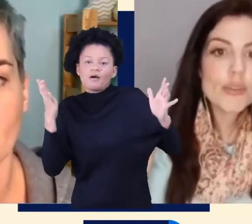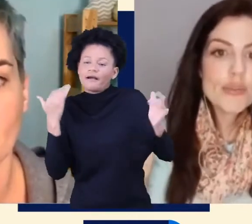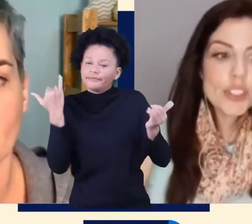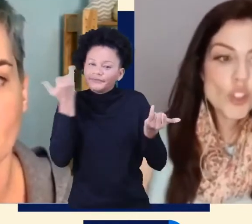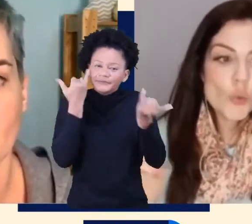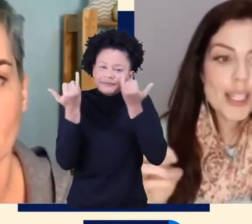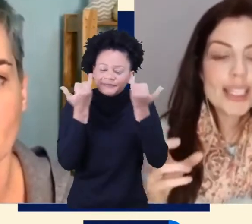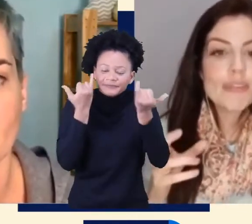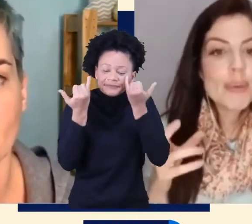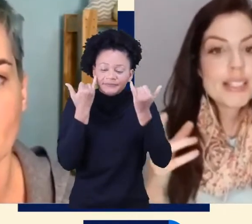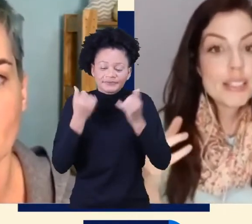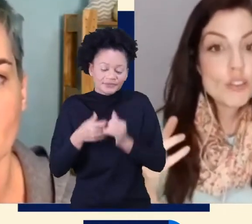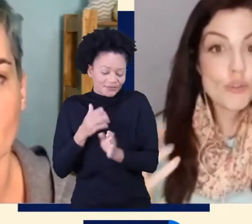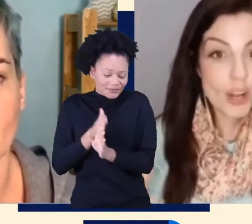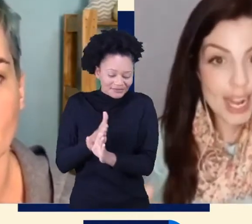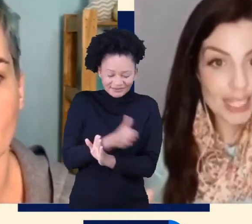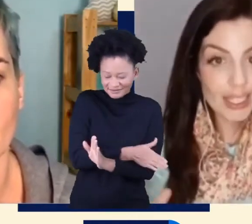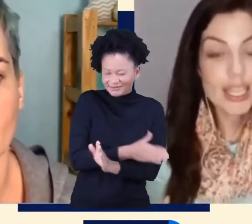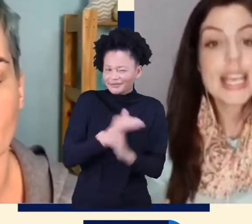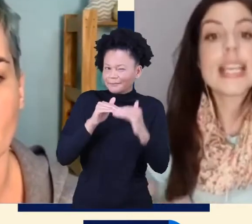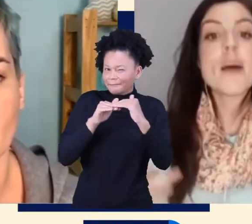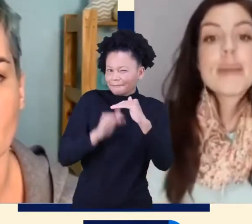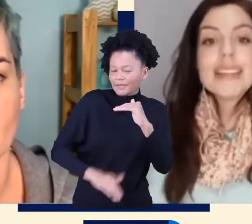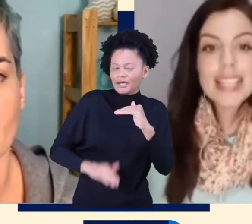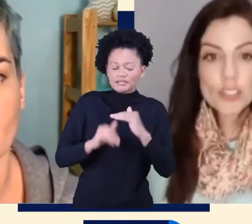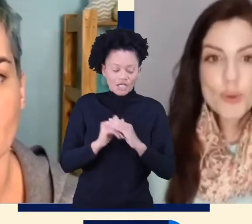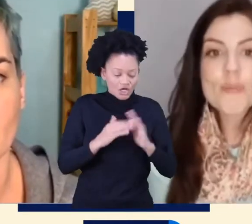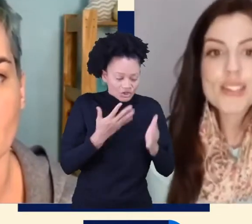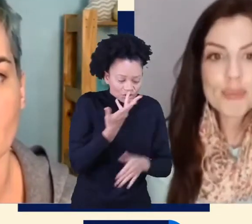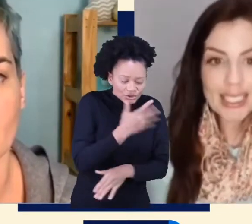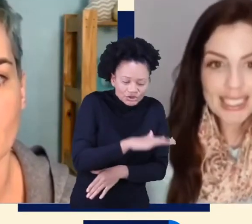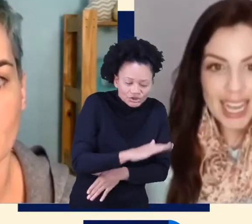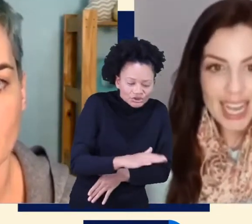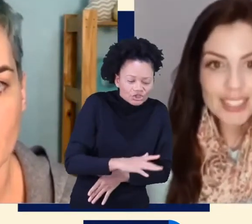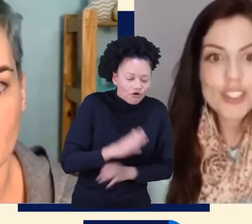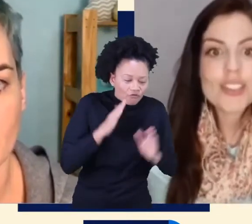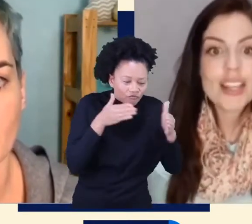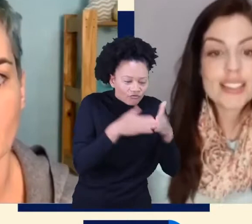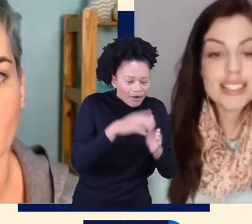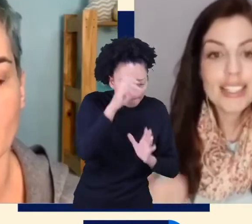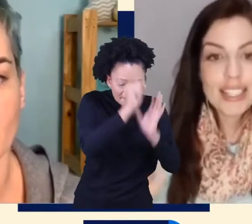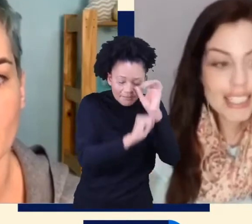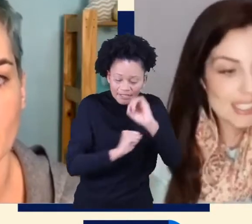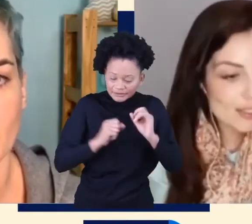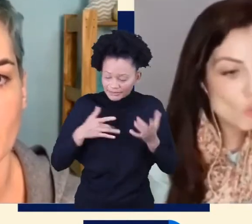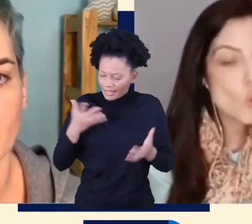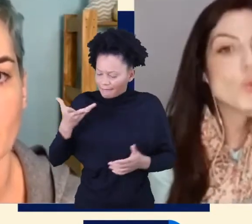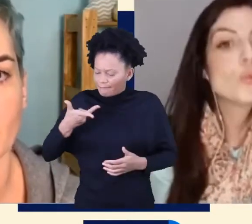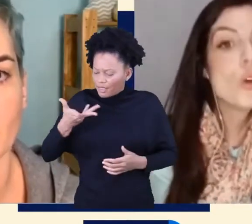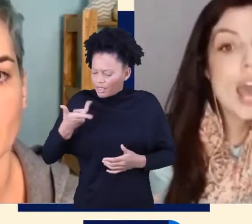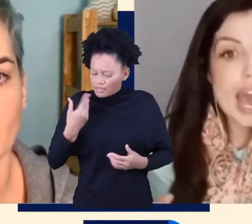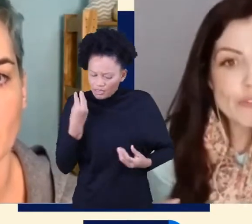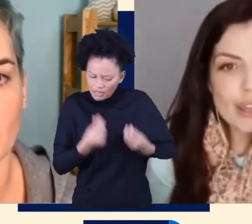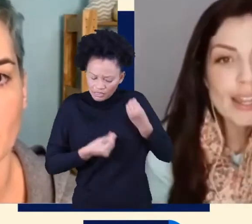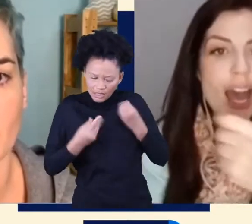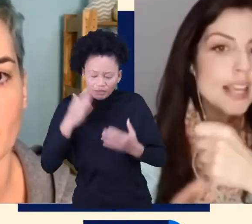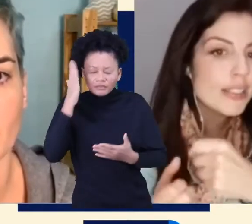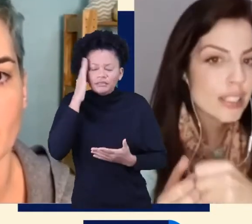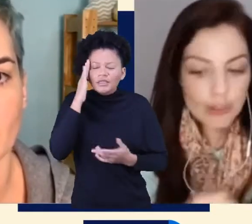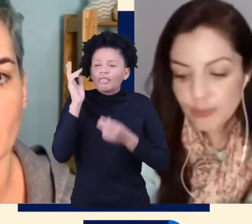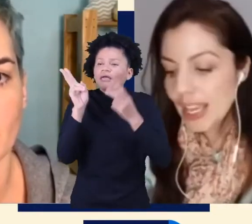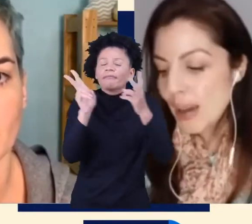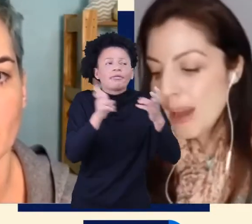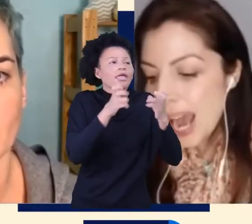na educação infantil, ela estava bastante focada em aprender as próprias habilidades, né, a se entender nesse mundo, a